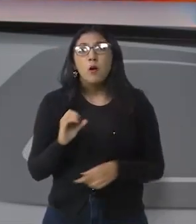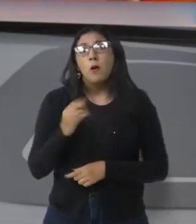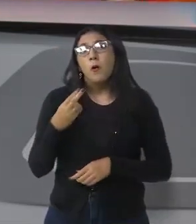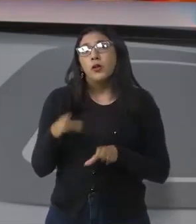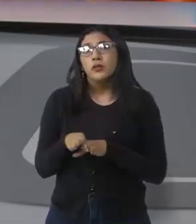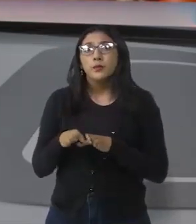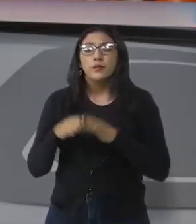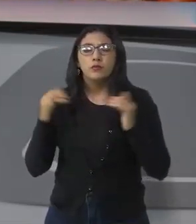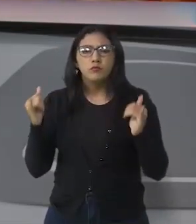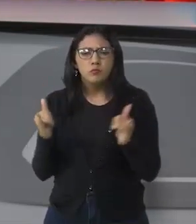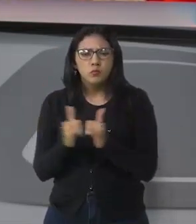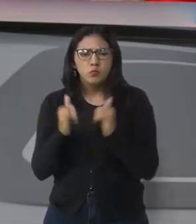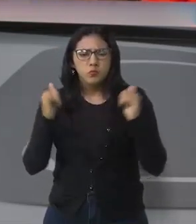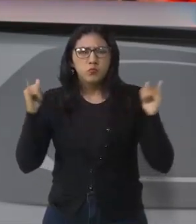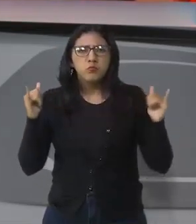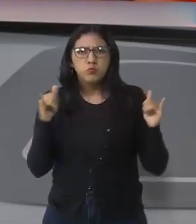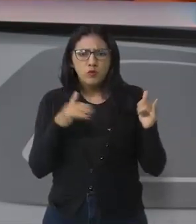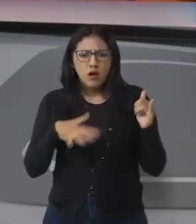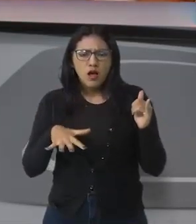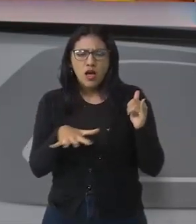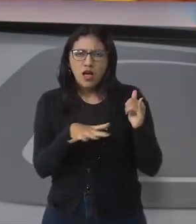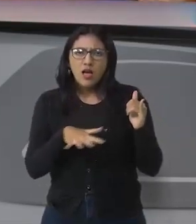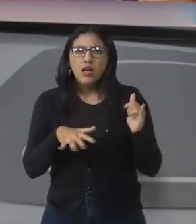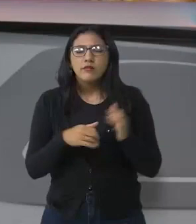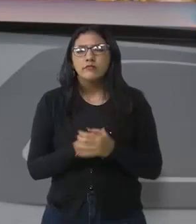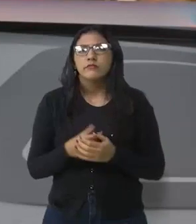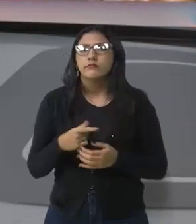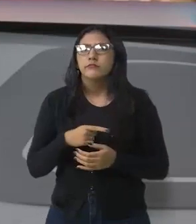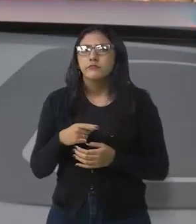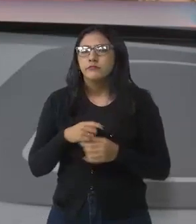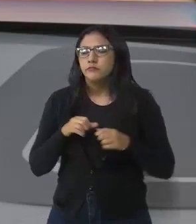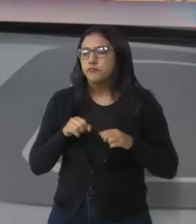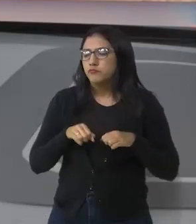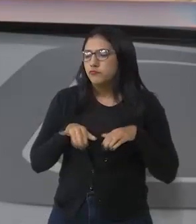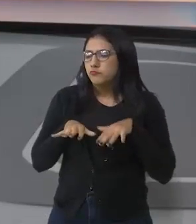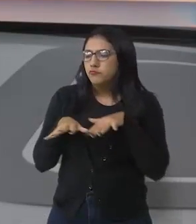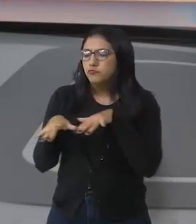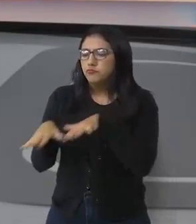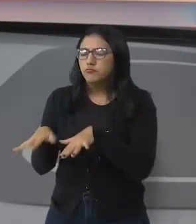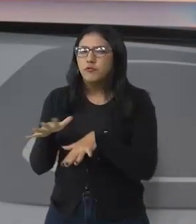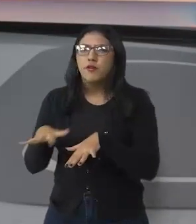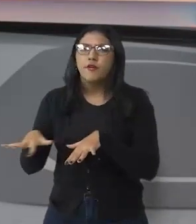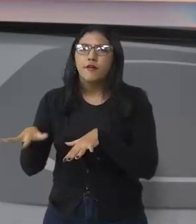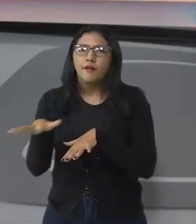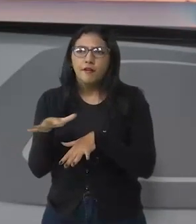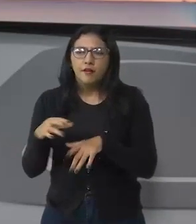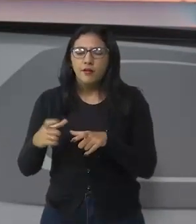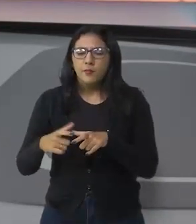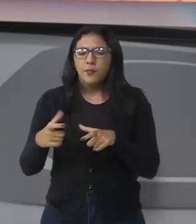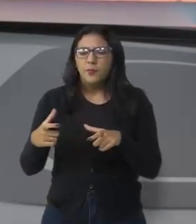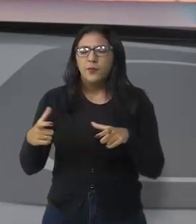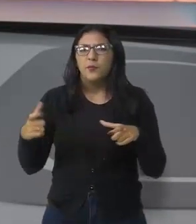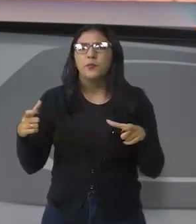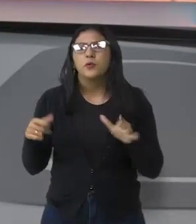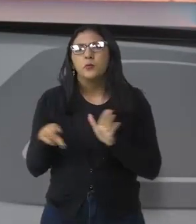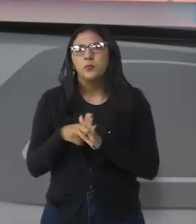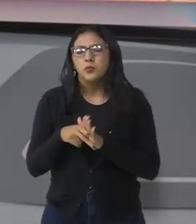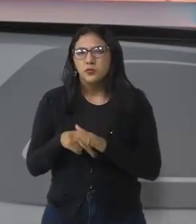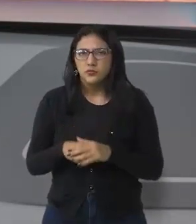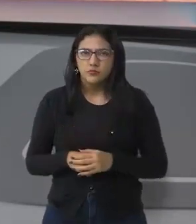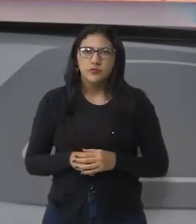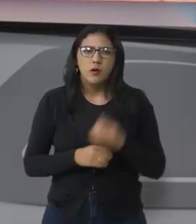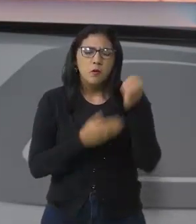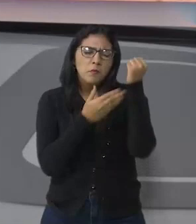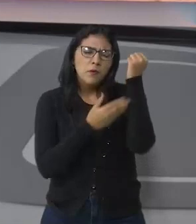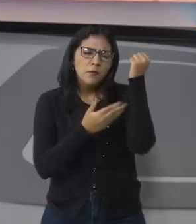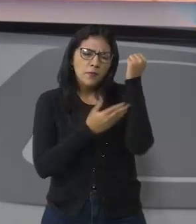de diversas hidrelétricas que precisam alagar grandes áreas, a gente vai acabando invadindo, que senão, porque todo esse